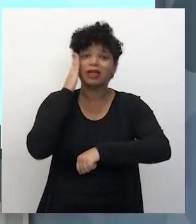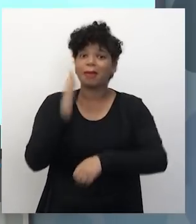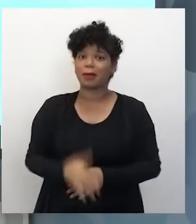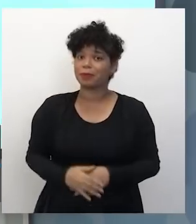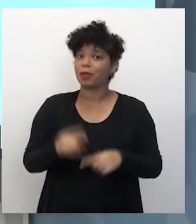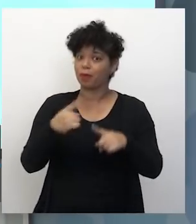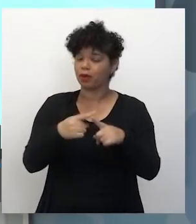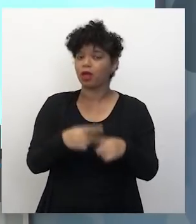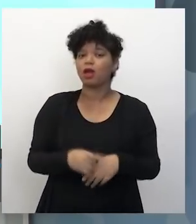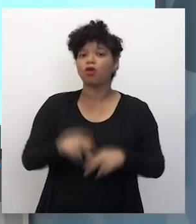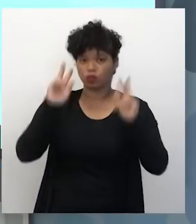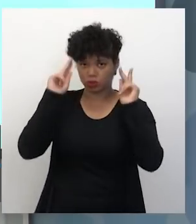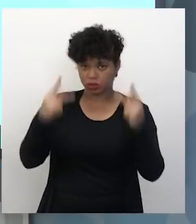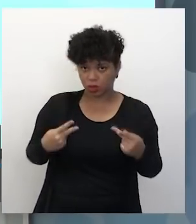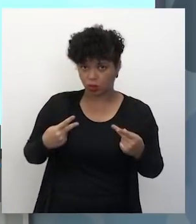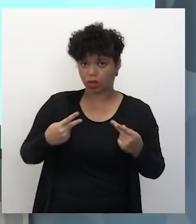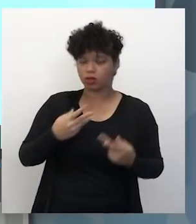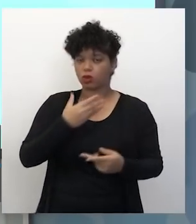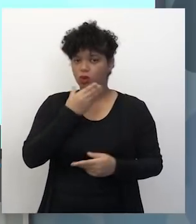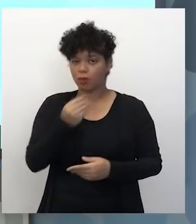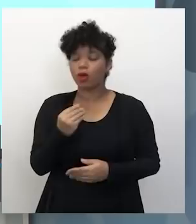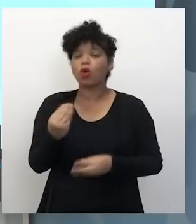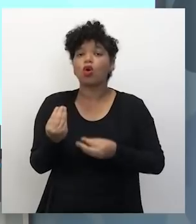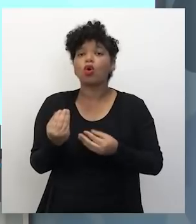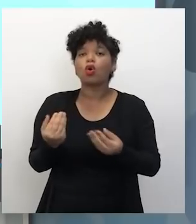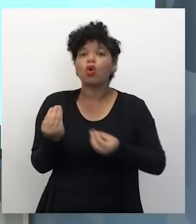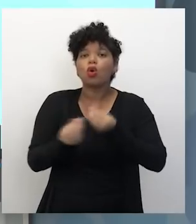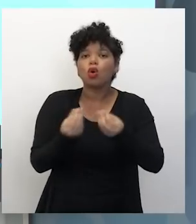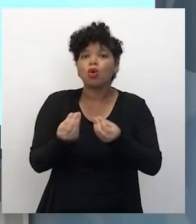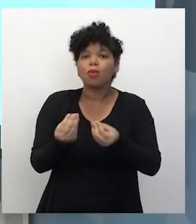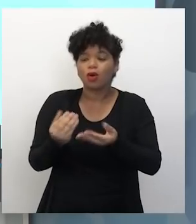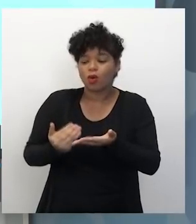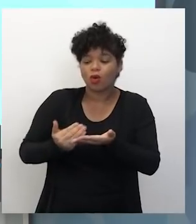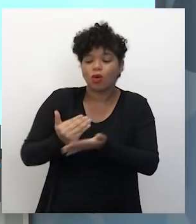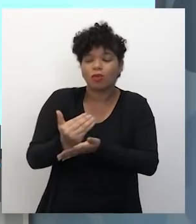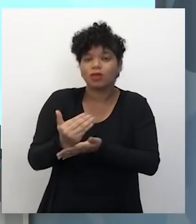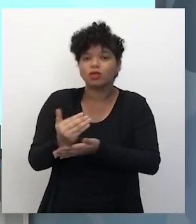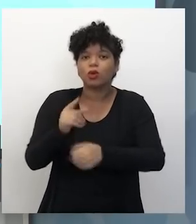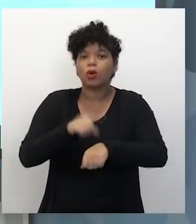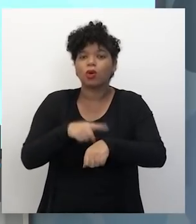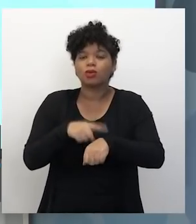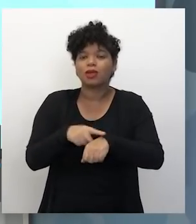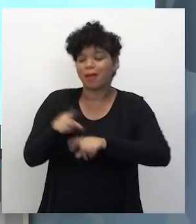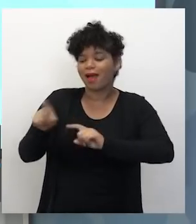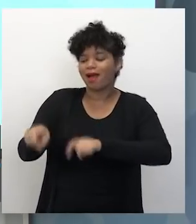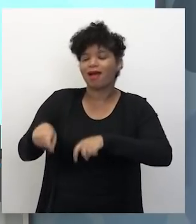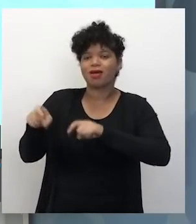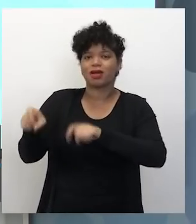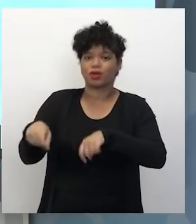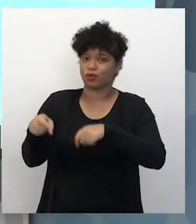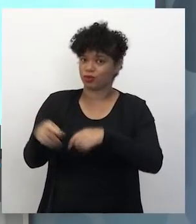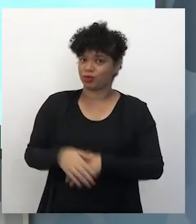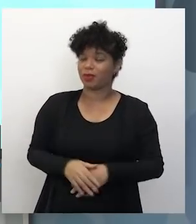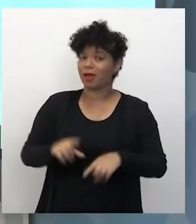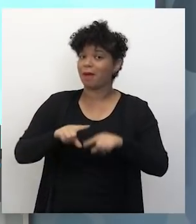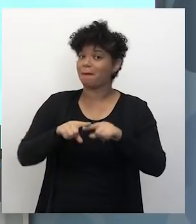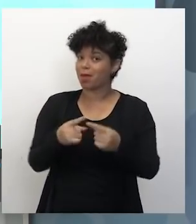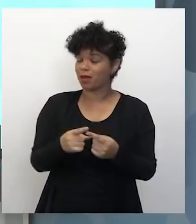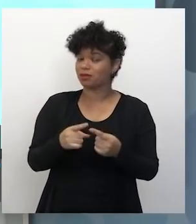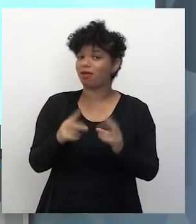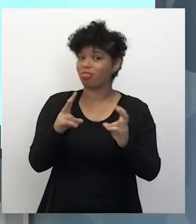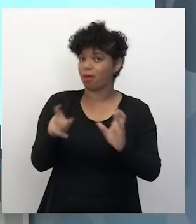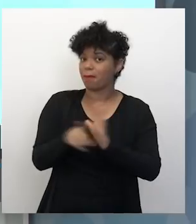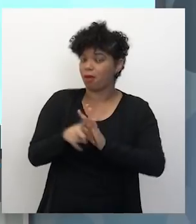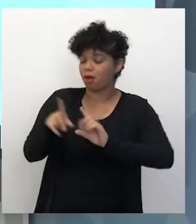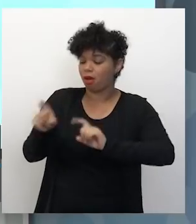muito isso quando entrarmos na pré-história. E a agricultura, para que você consiga aproveitar melhor as estações do ano,